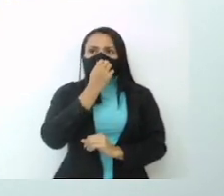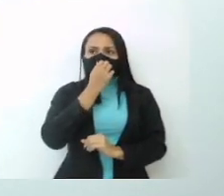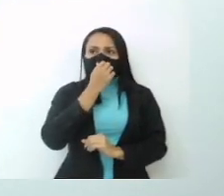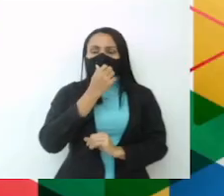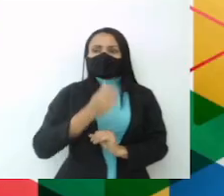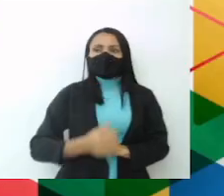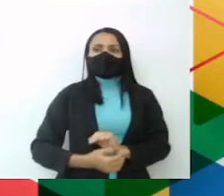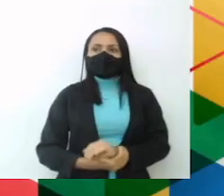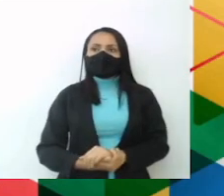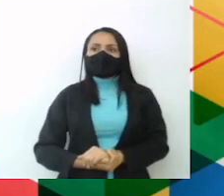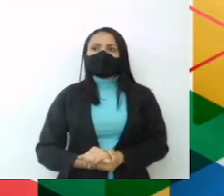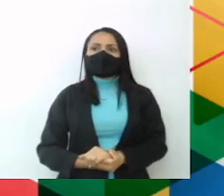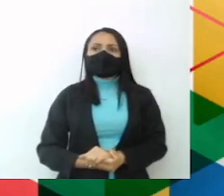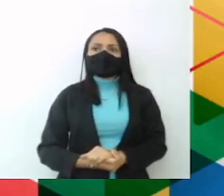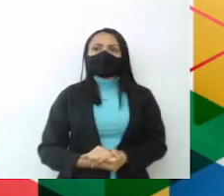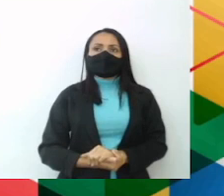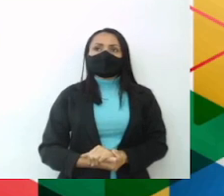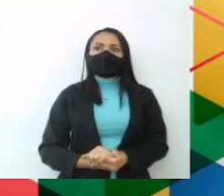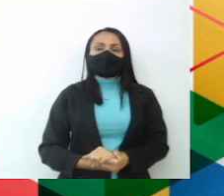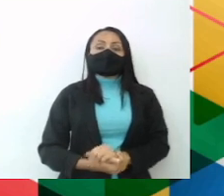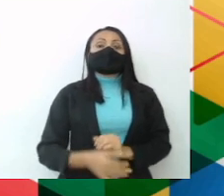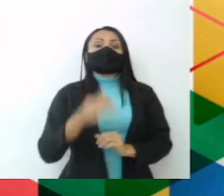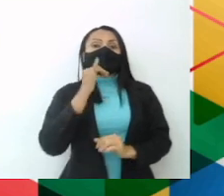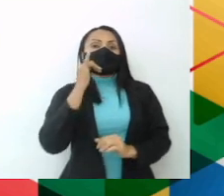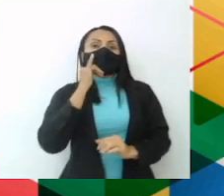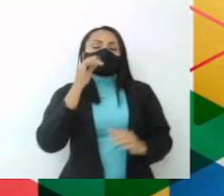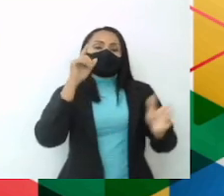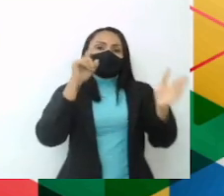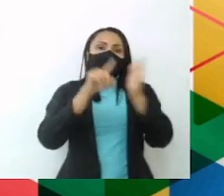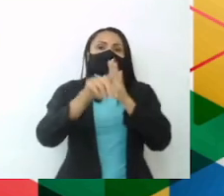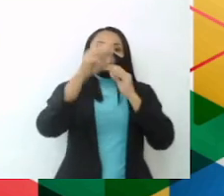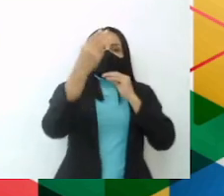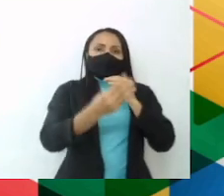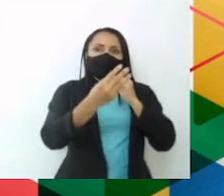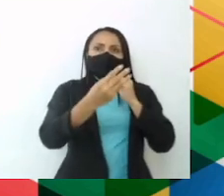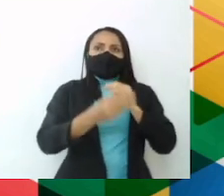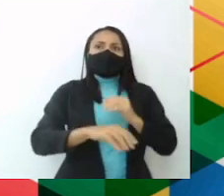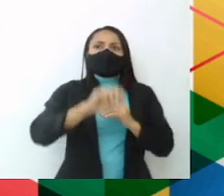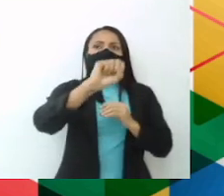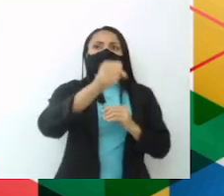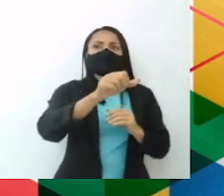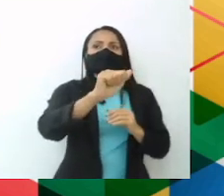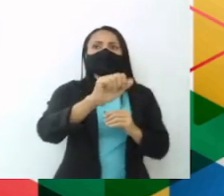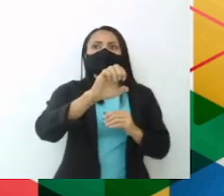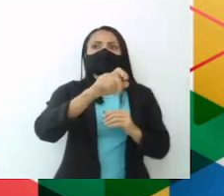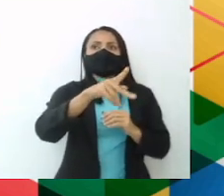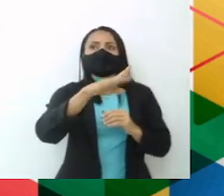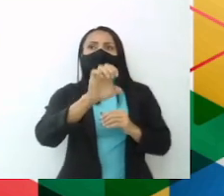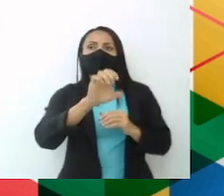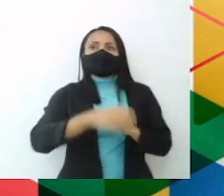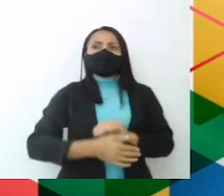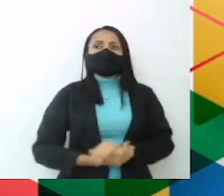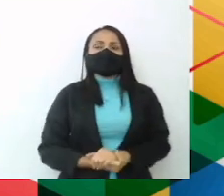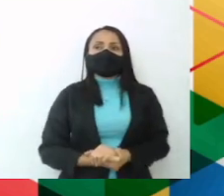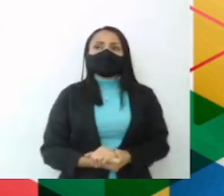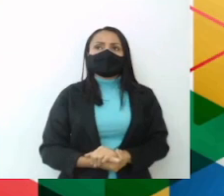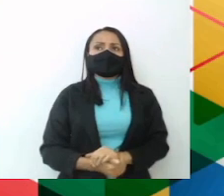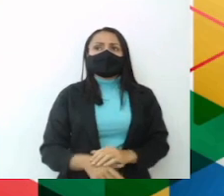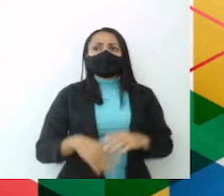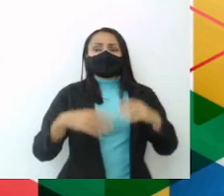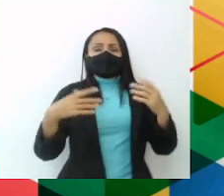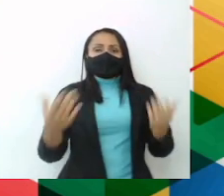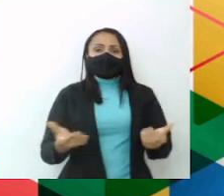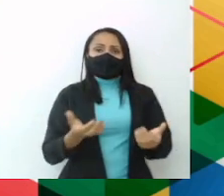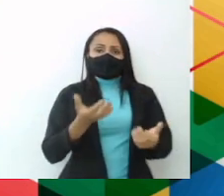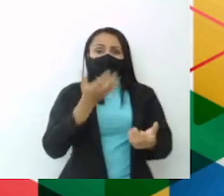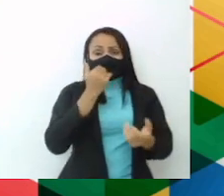aqui. O próximo exemplo, exemplo 3, também do SAEP, que diz o seguinte. Em um